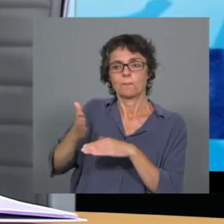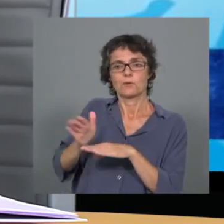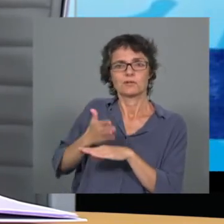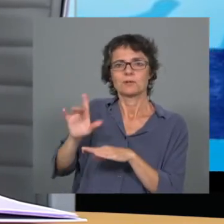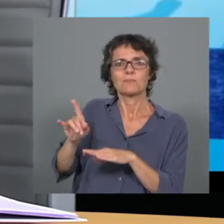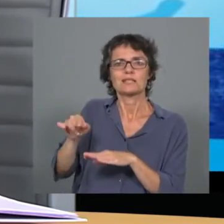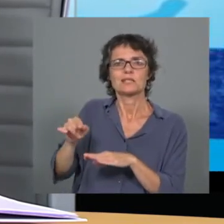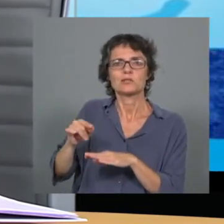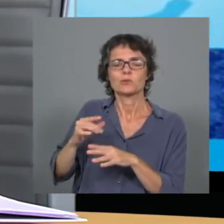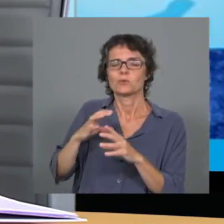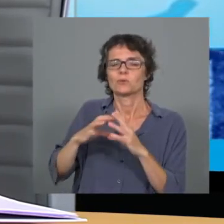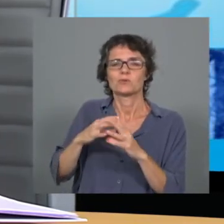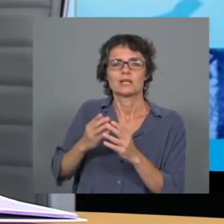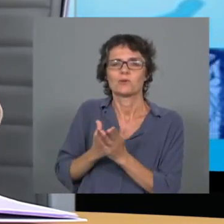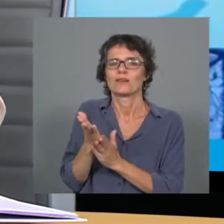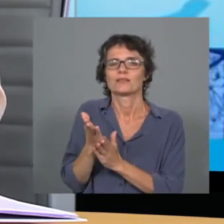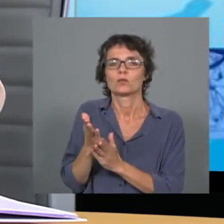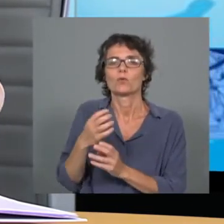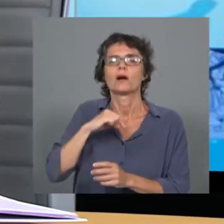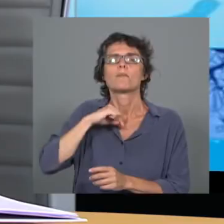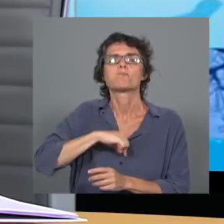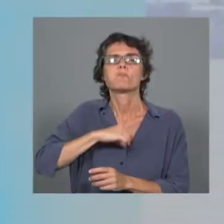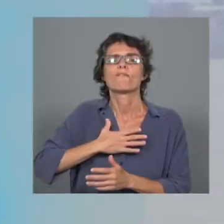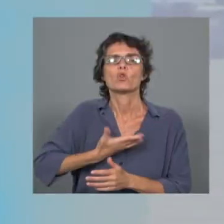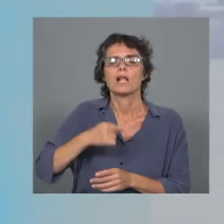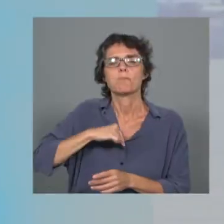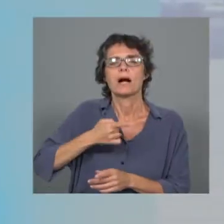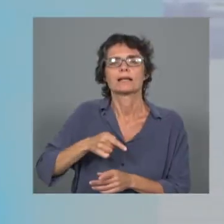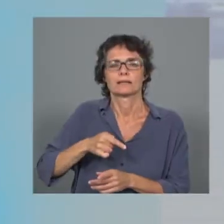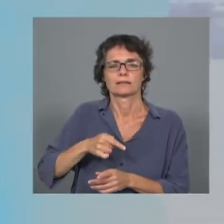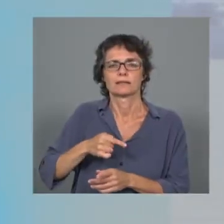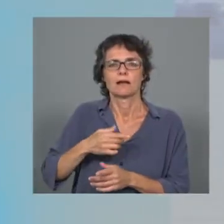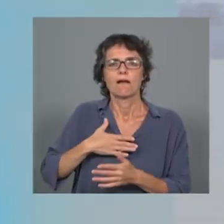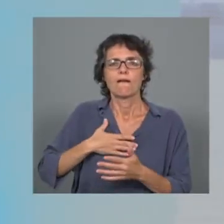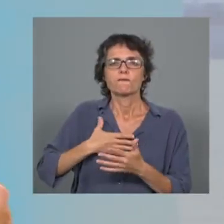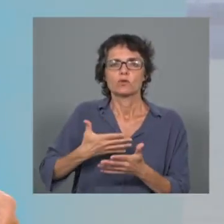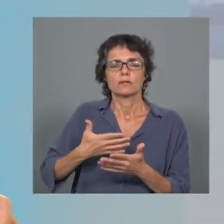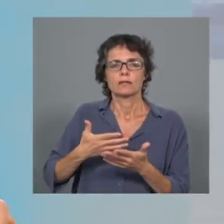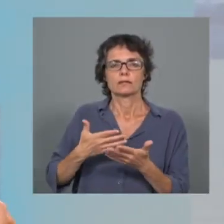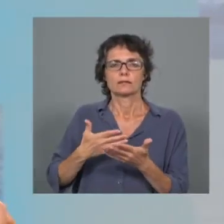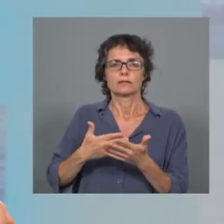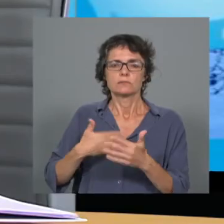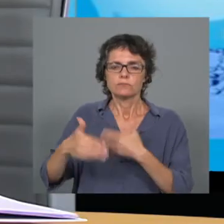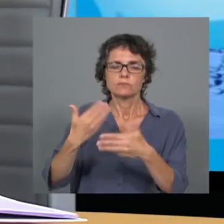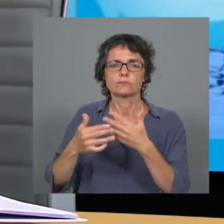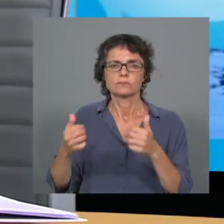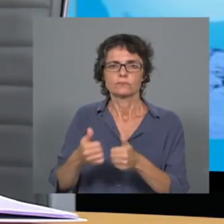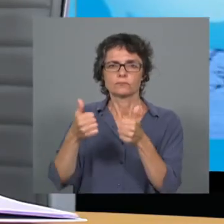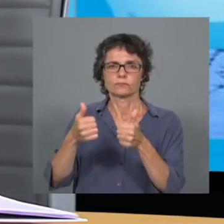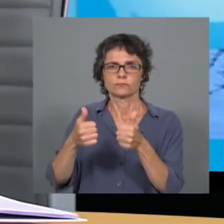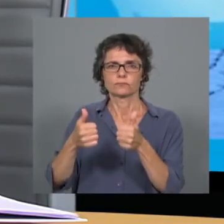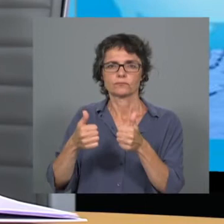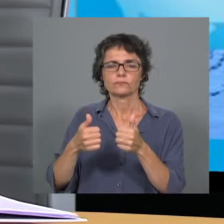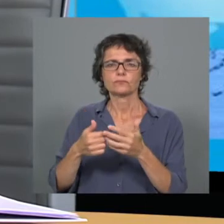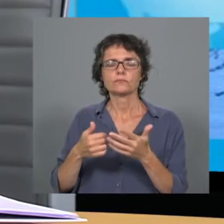todos os profissionais de comunicação, de perceberem como é que nós podemos fazer mais e melhor. E eu acho que é muito mais mais